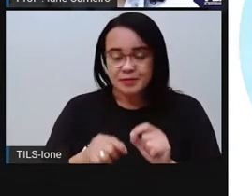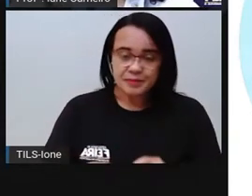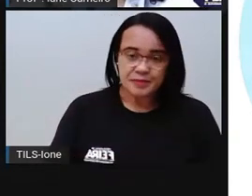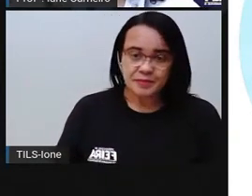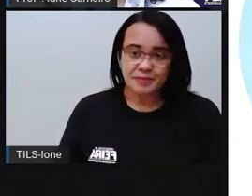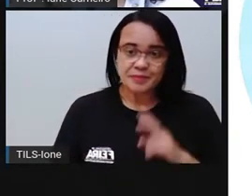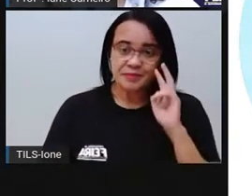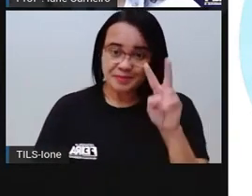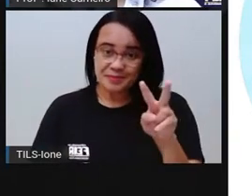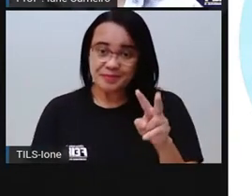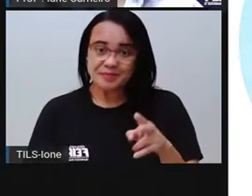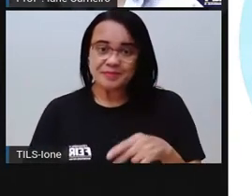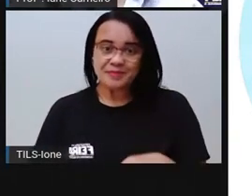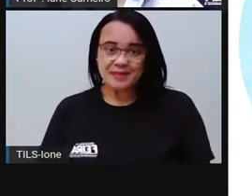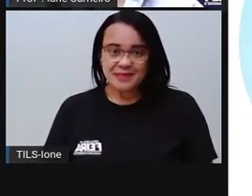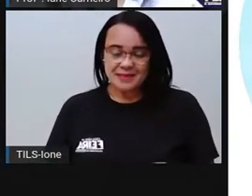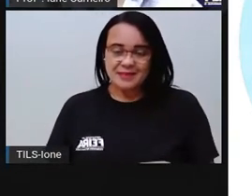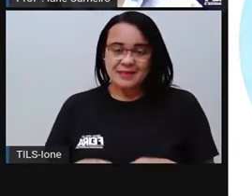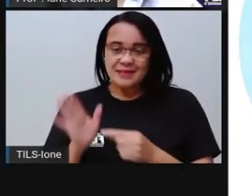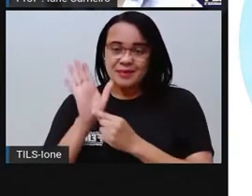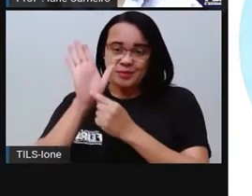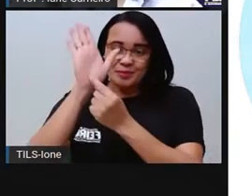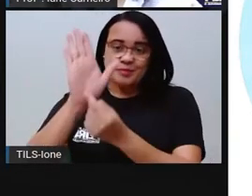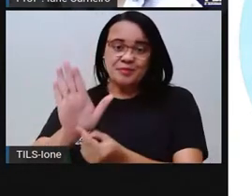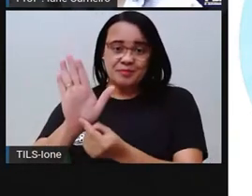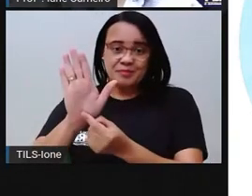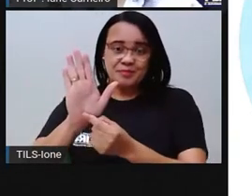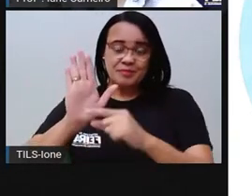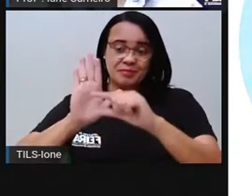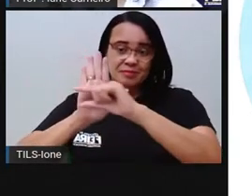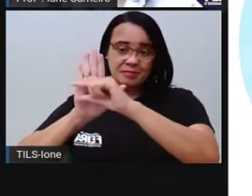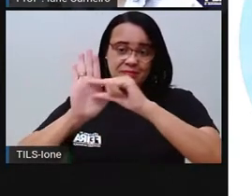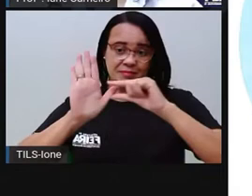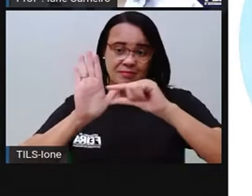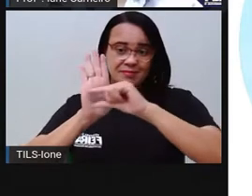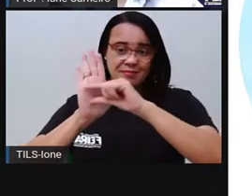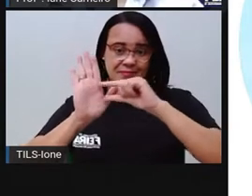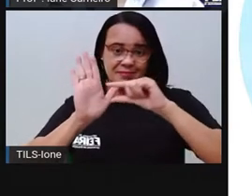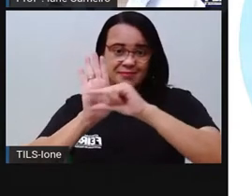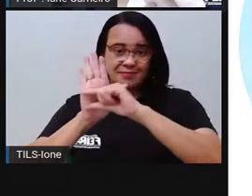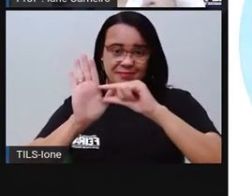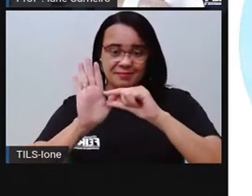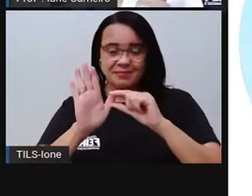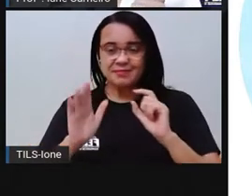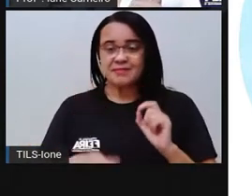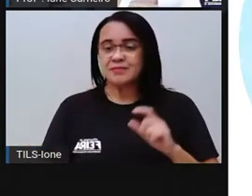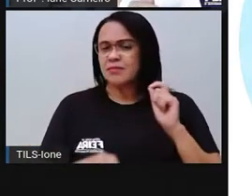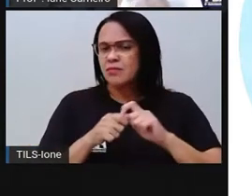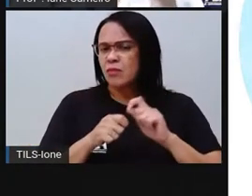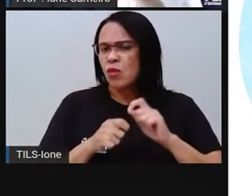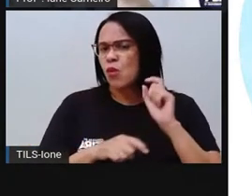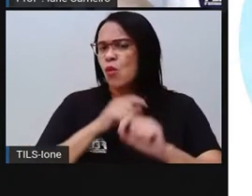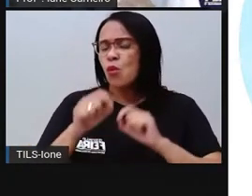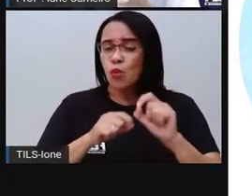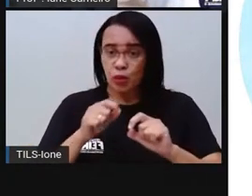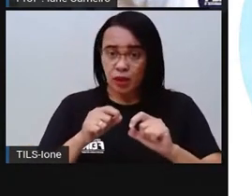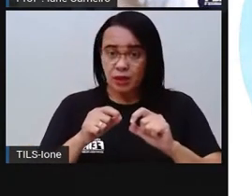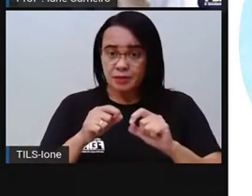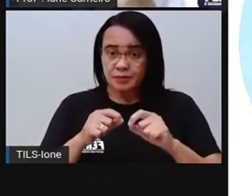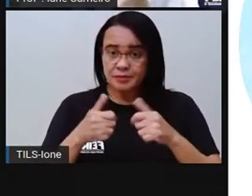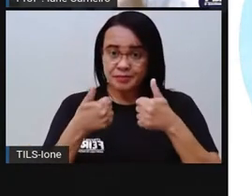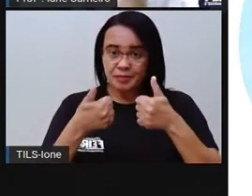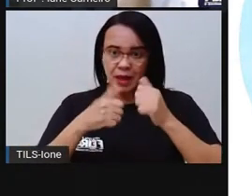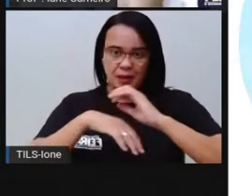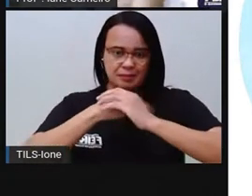colocar a canetinha para mostrar para vocês. Na segunda estrofe, ó, o que que a gente precisa fazer? Lavar bem